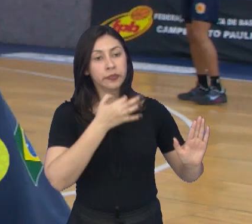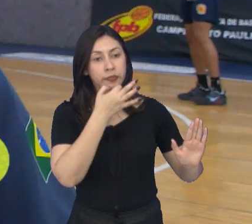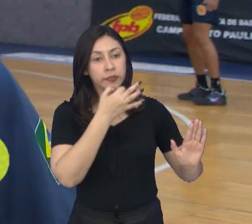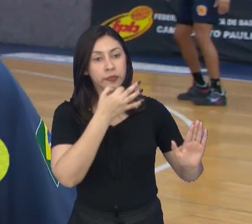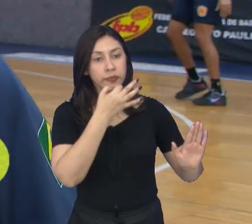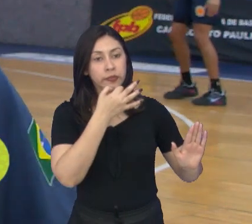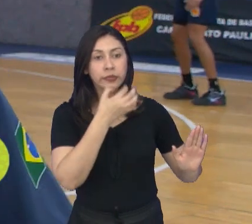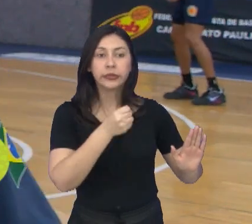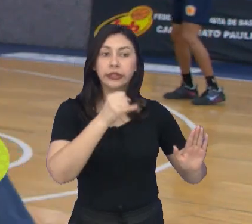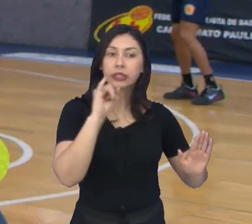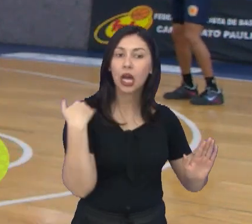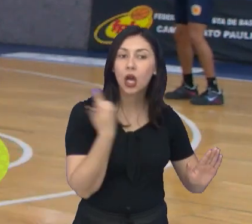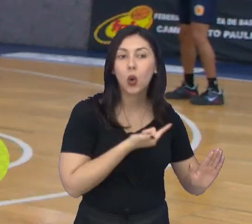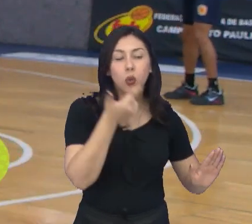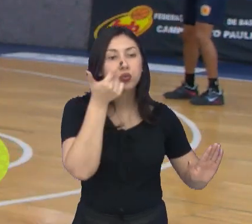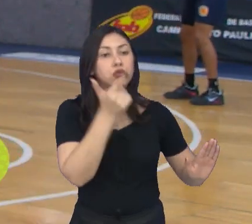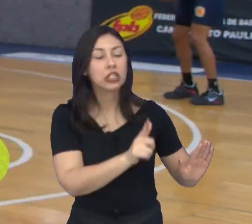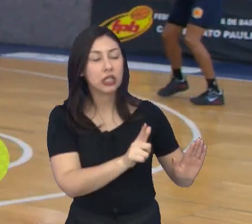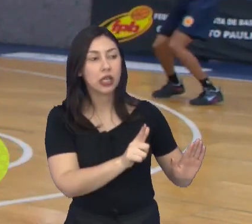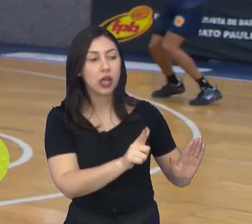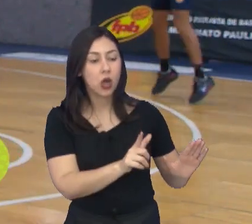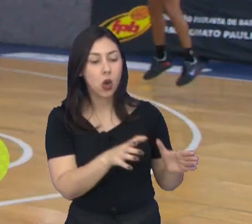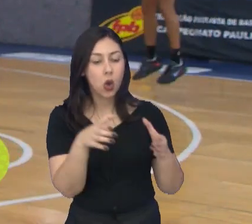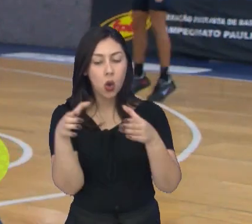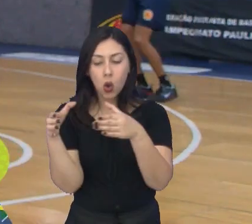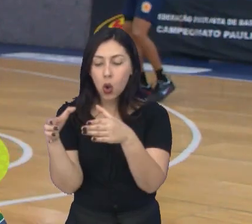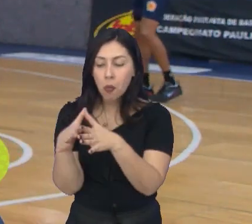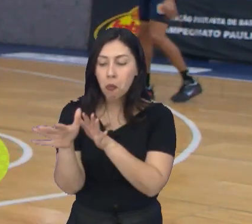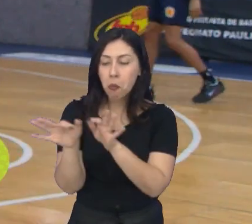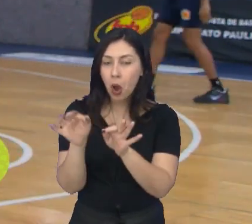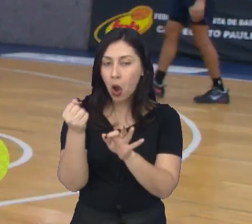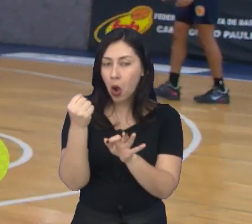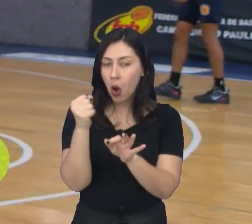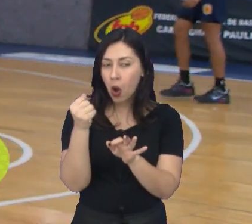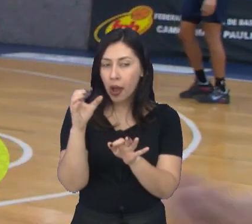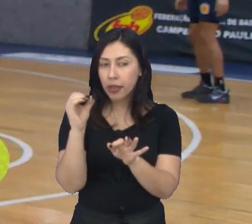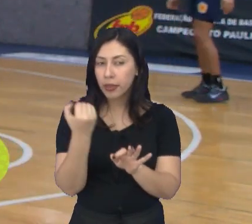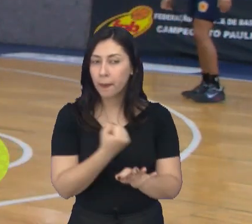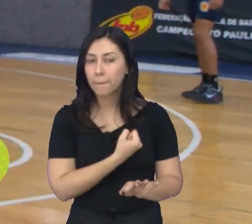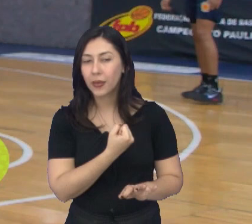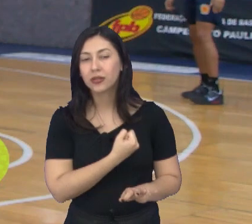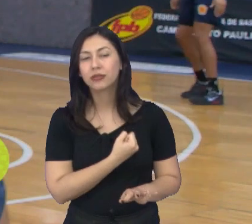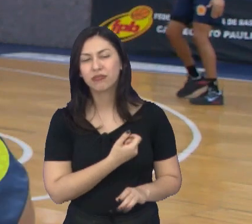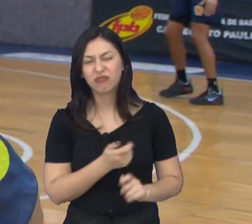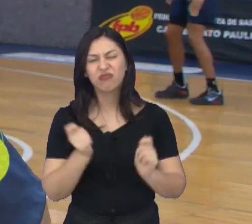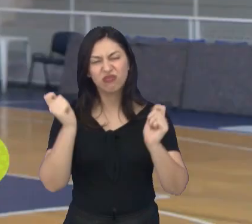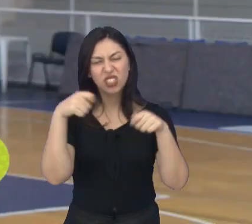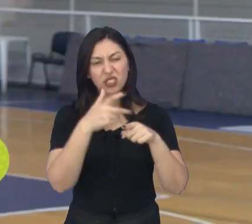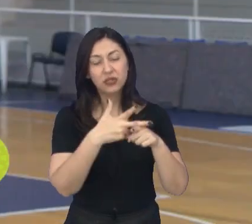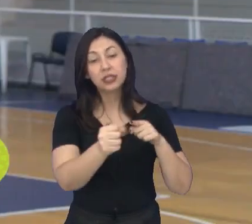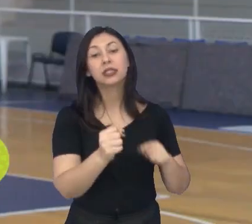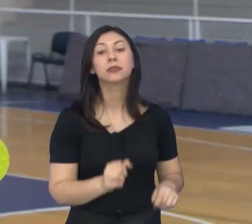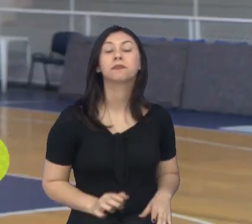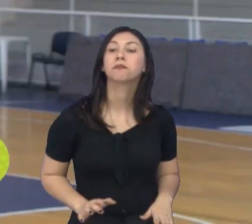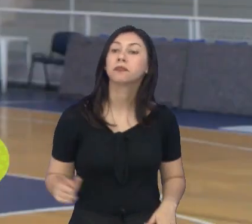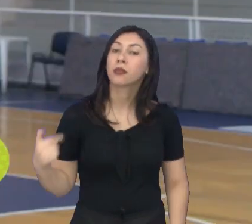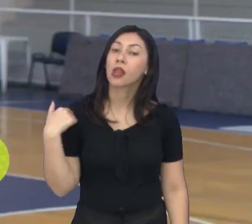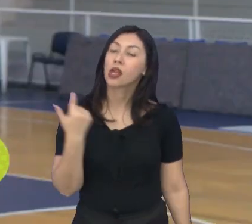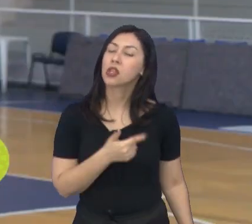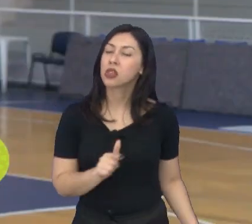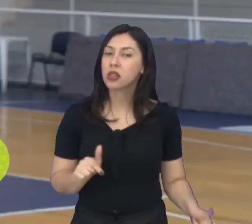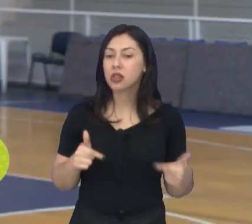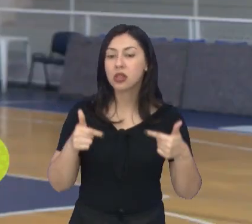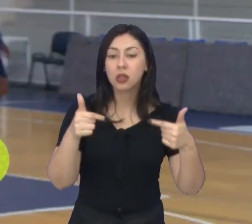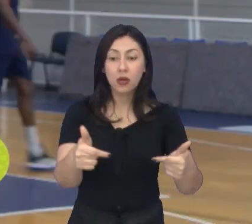a gente conseguir colocar esse time embaixo dos 80 pontos, a gente tem muita possibilidade de ganhar o jogo. A gente vai